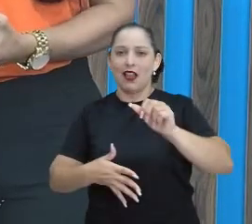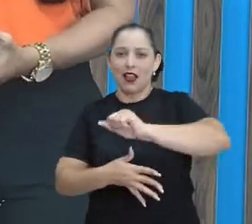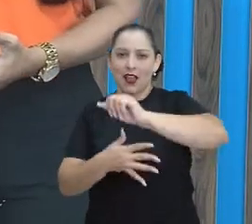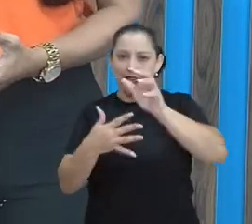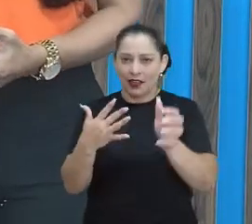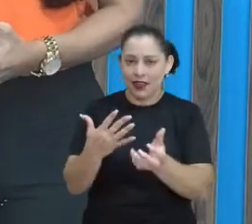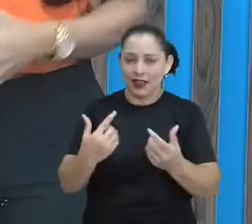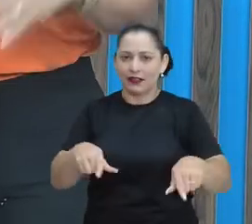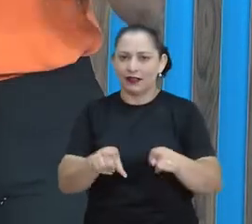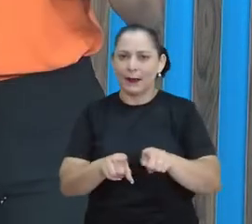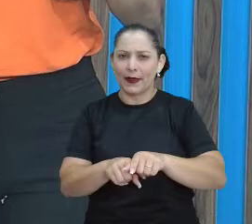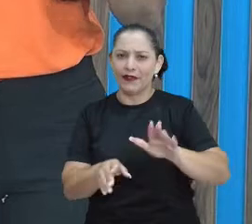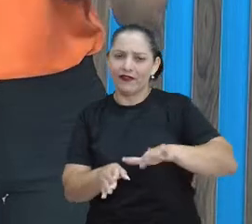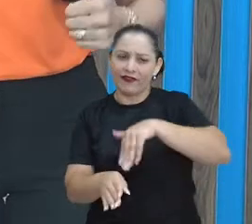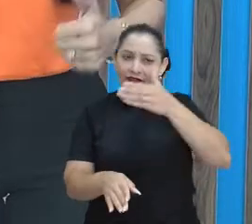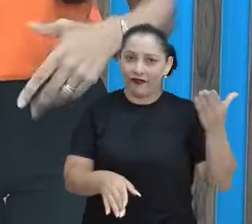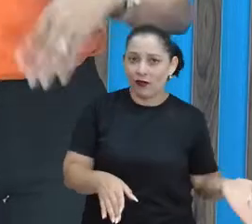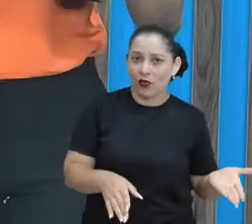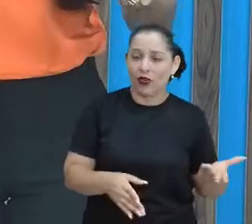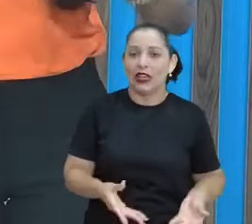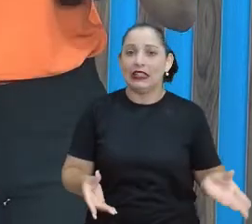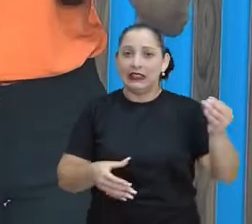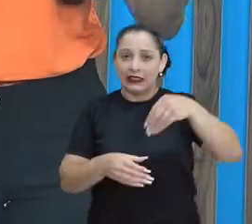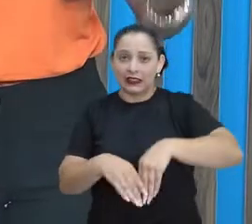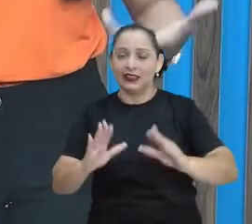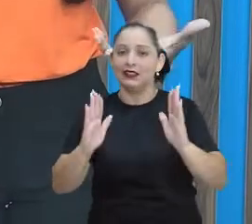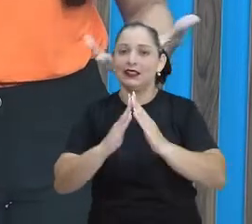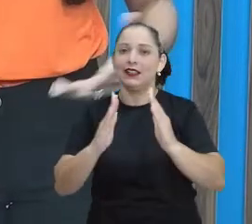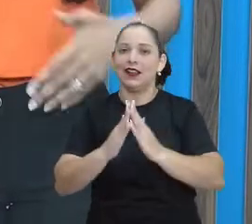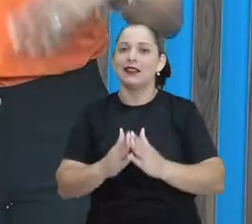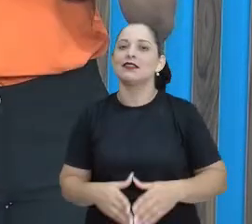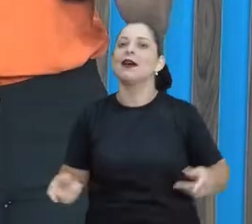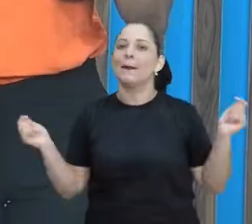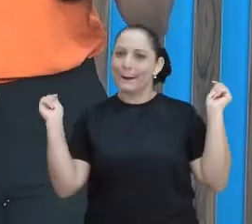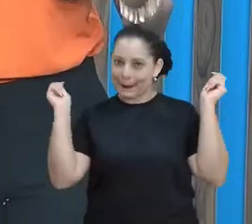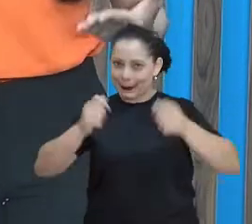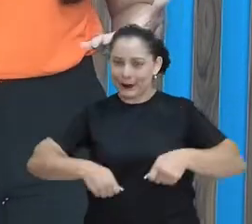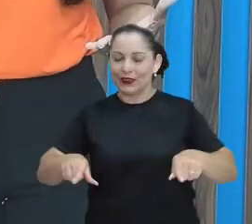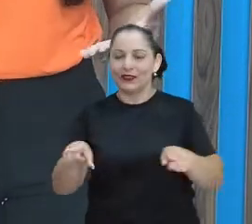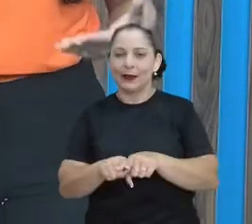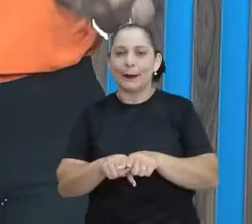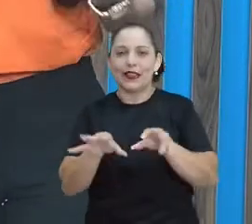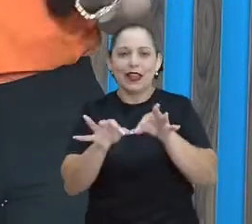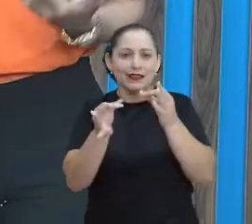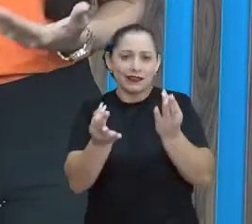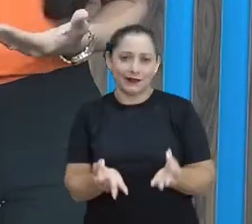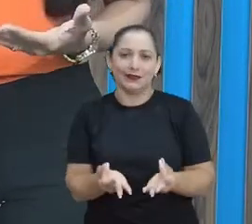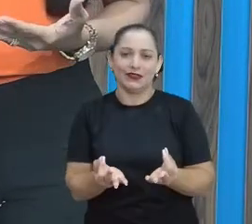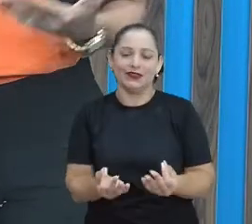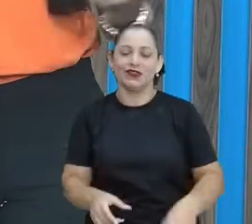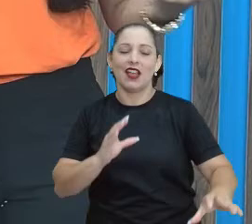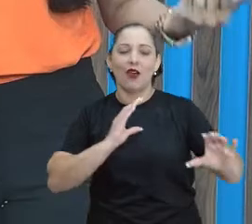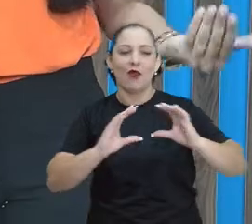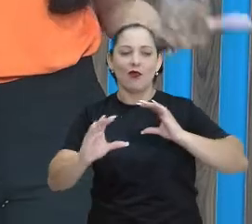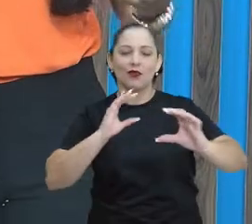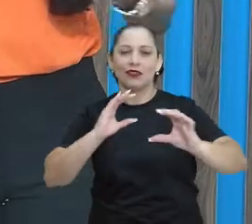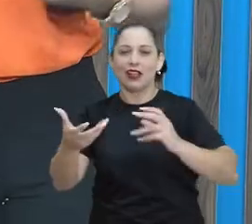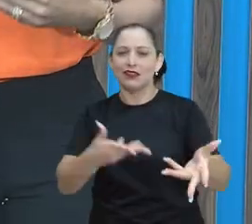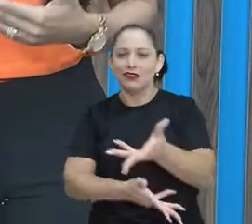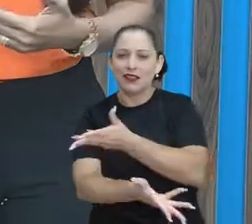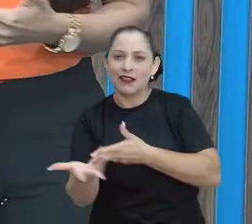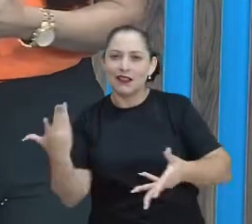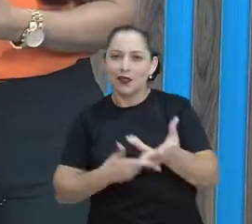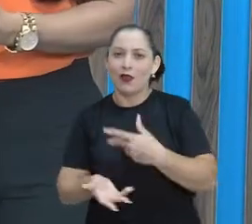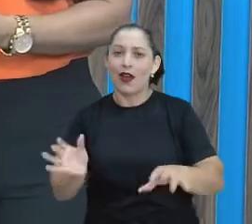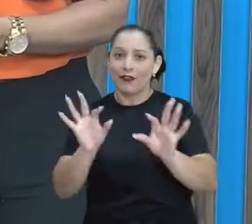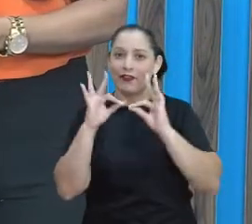aprendizagem escola, mas que em casa é muito possível, é muito simples, e a comunicação que a família precisa